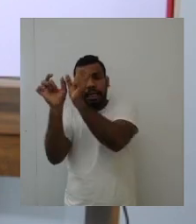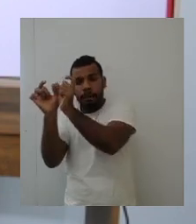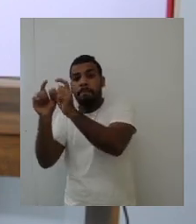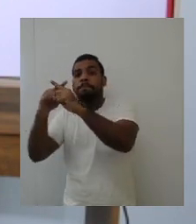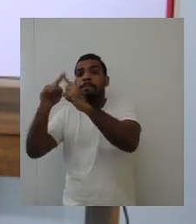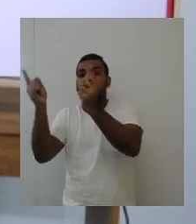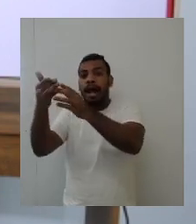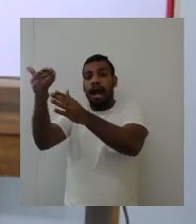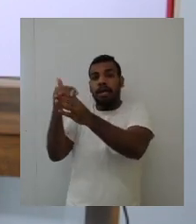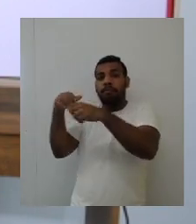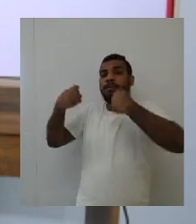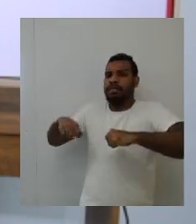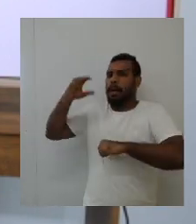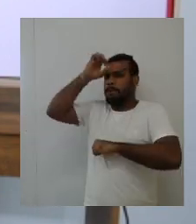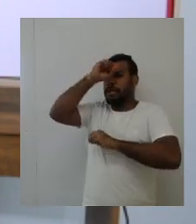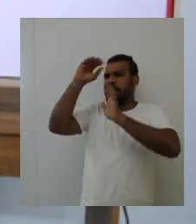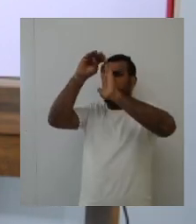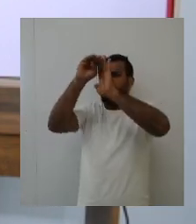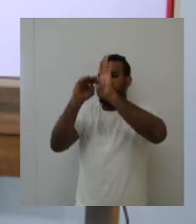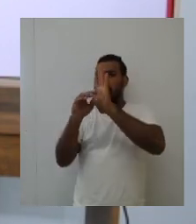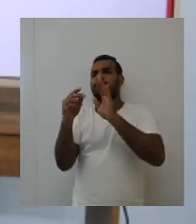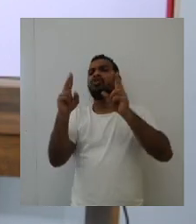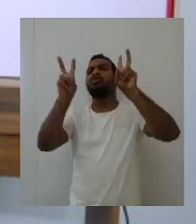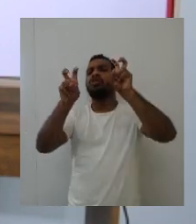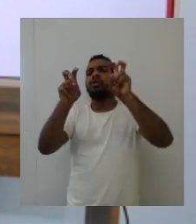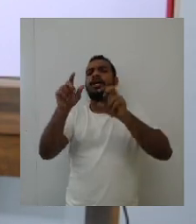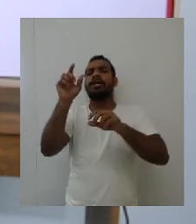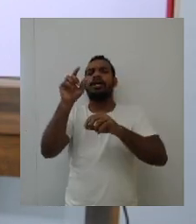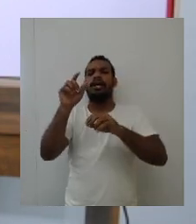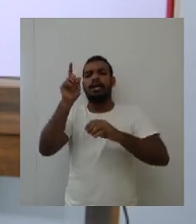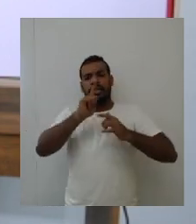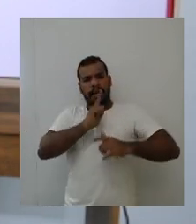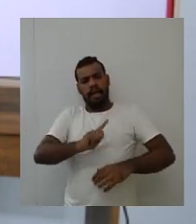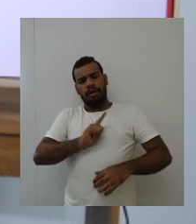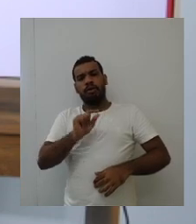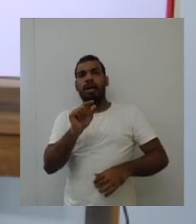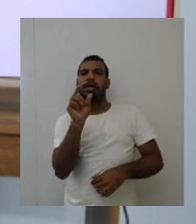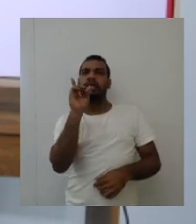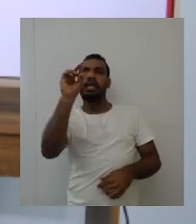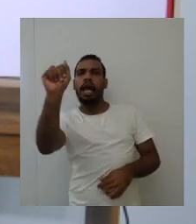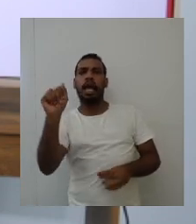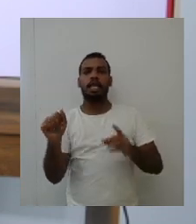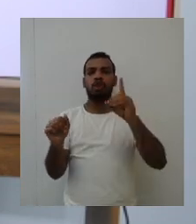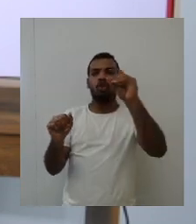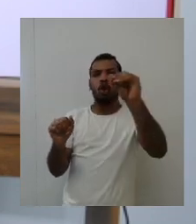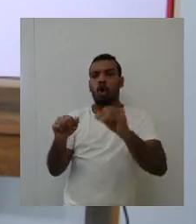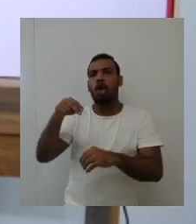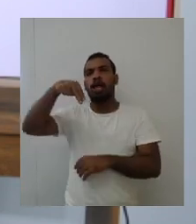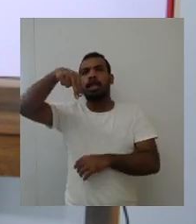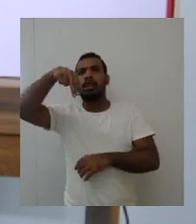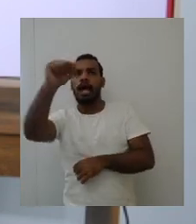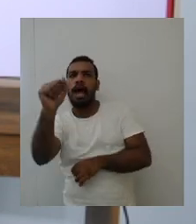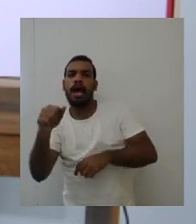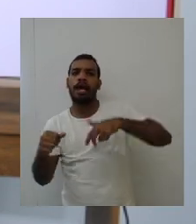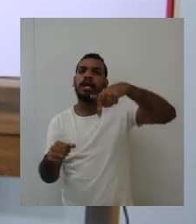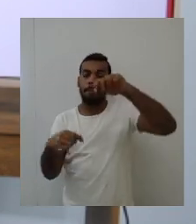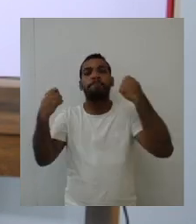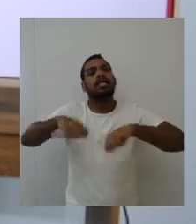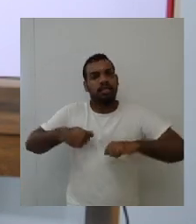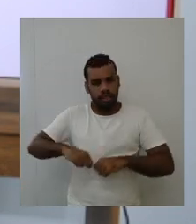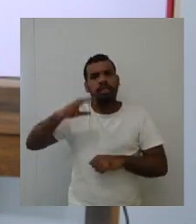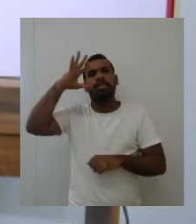essas classes gramaticais. A gente sabe identificar num texto um pronome e a gente sabe utilizar esse pronome no texto de forma